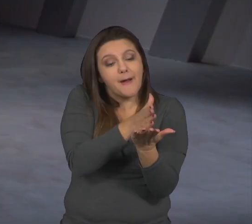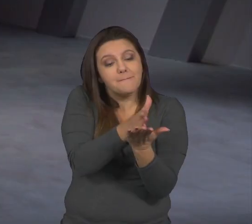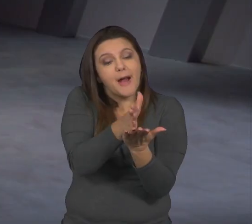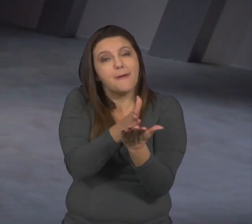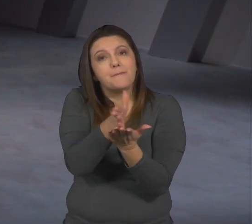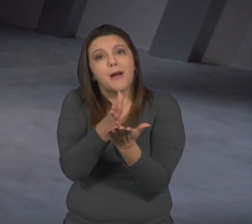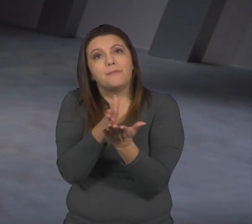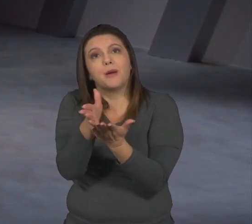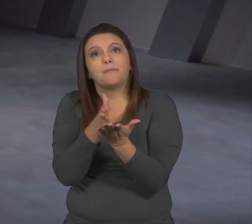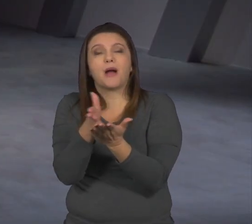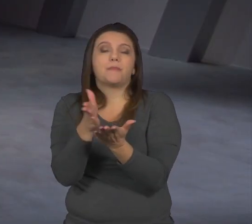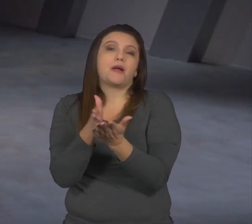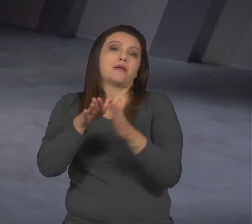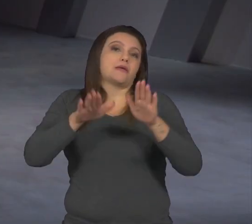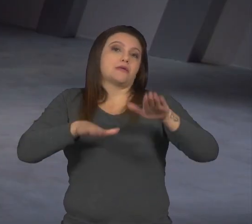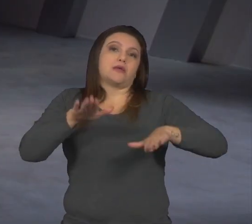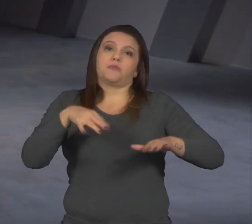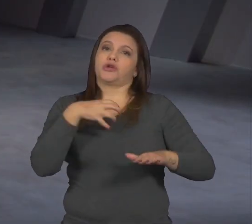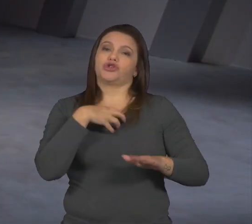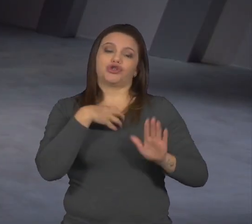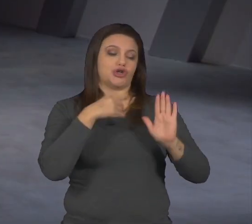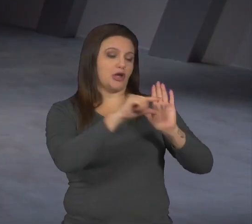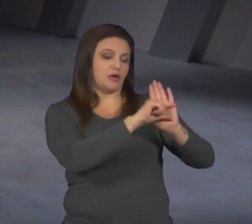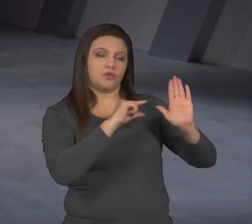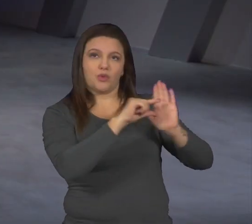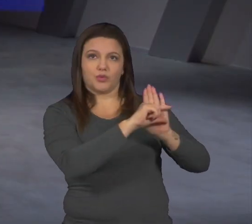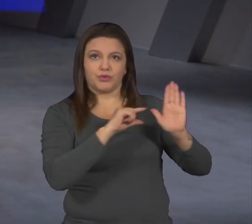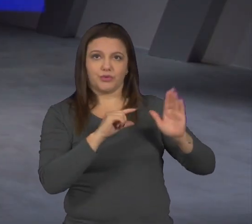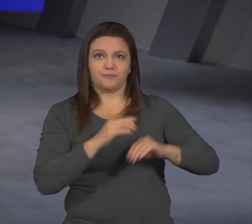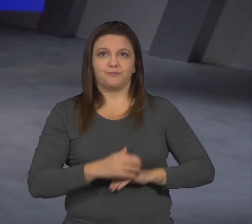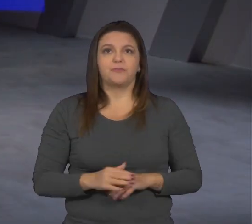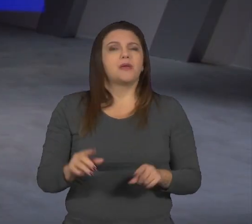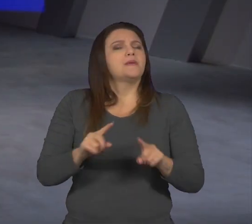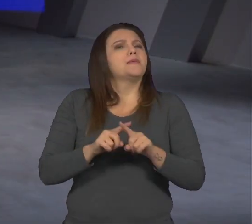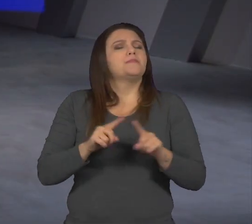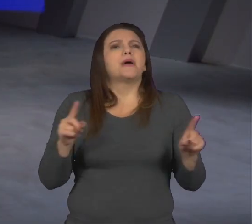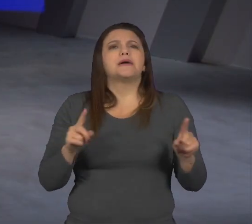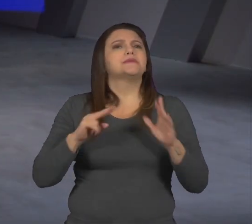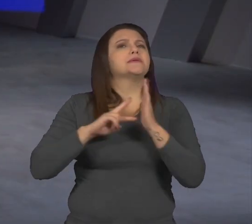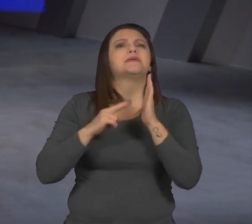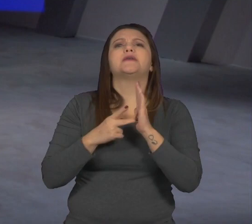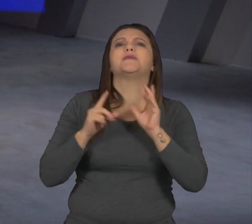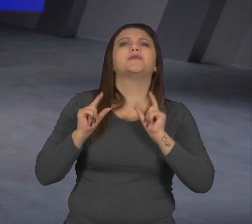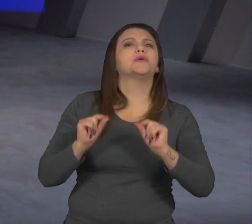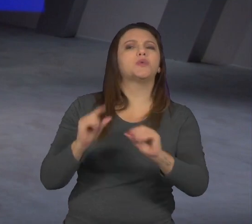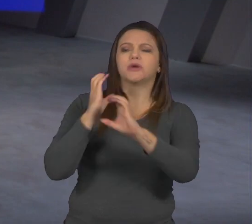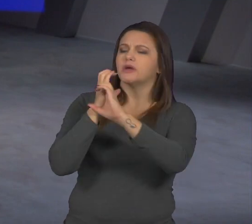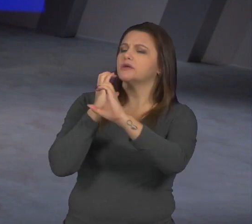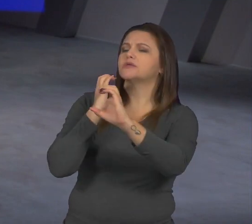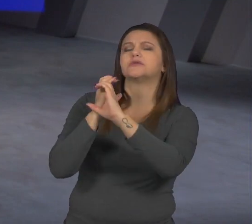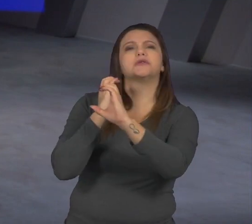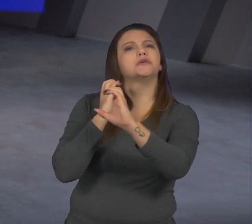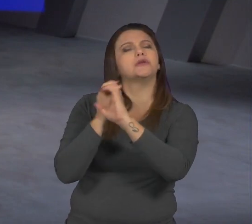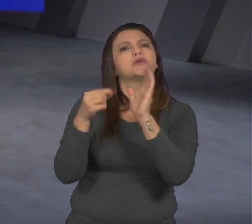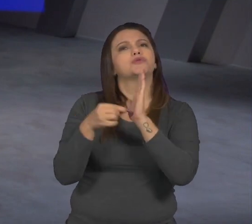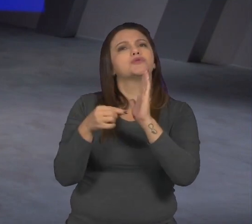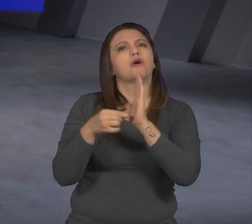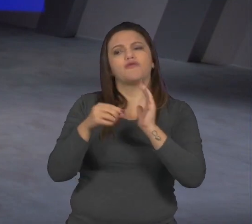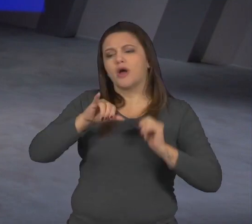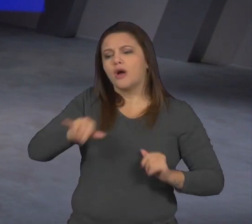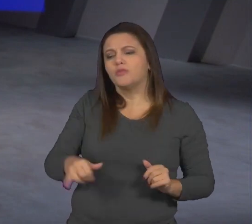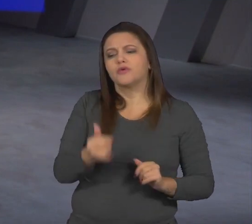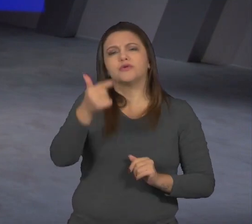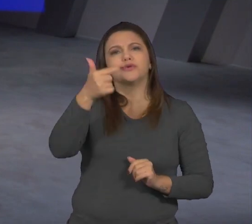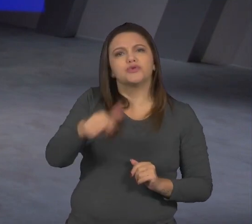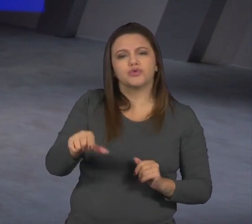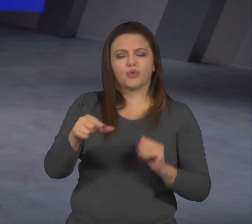aí da forma como o autor preferir. Mas o que seria então essa engenharia de software baseada em reuso? É a